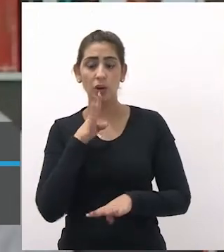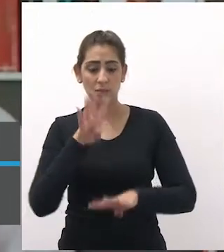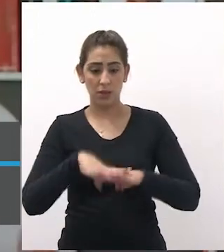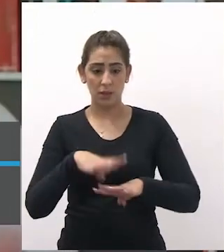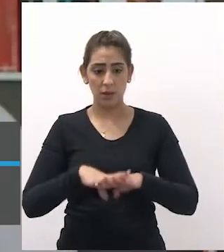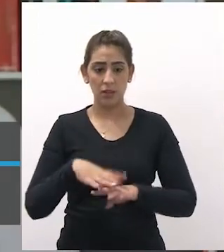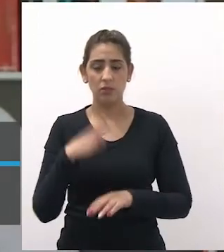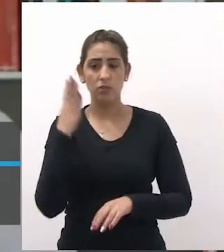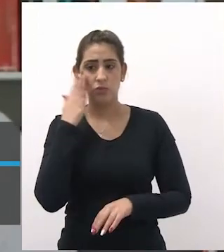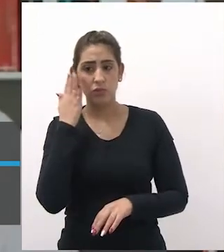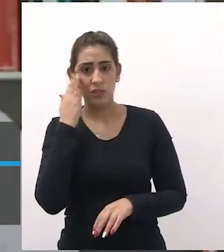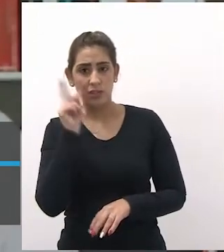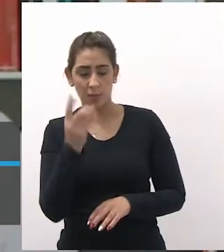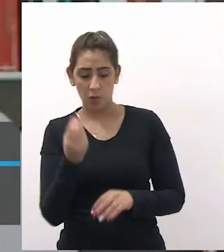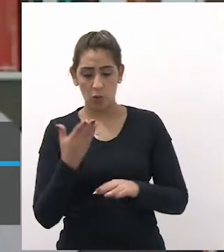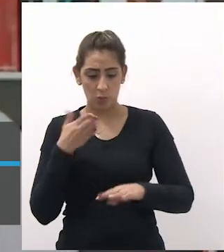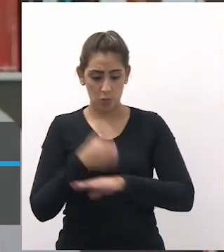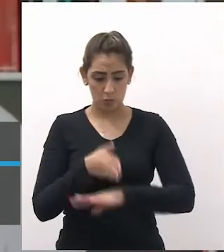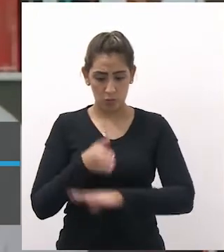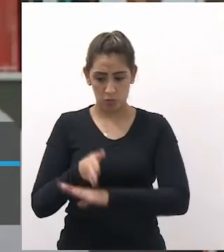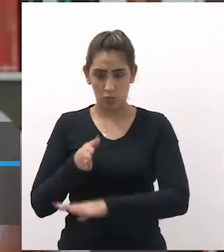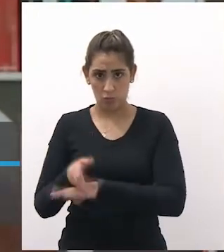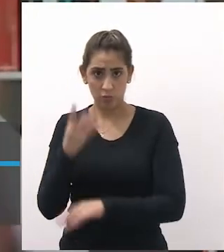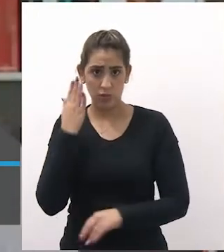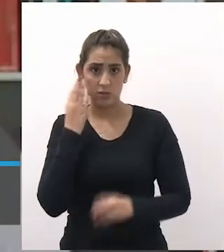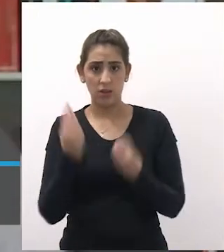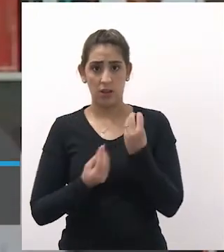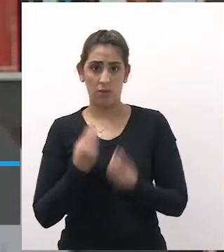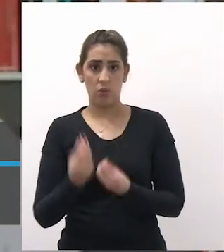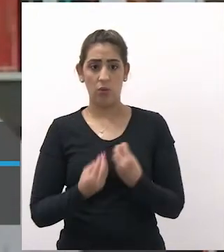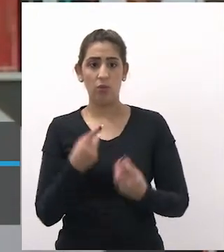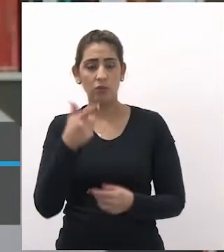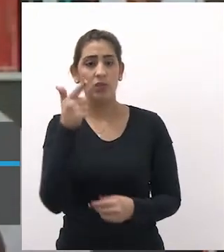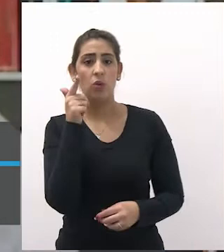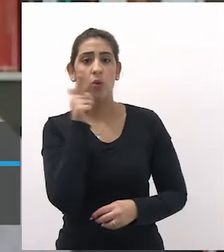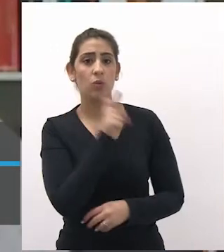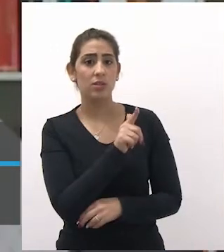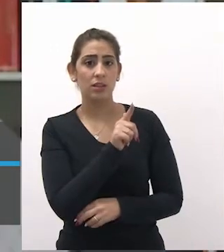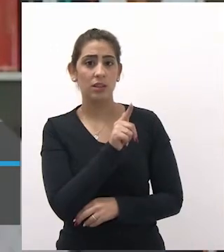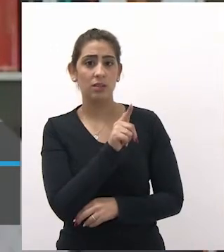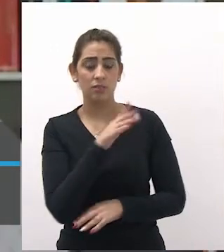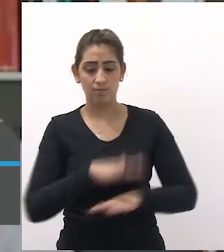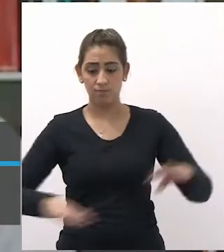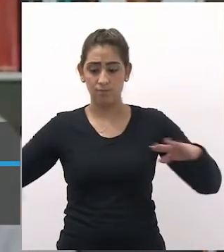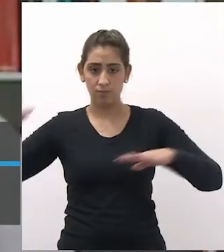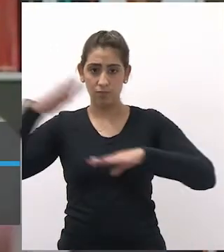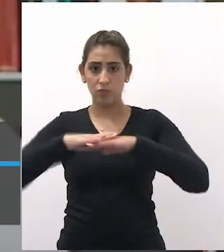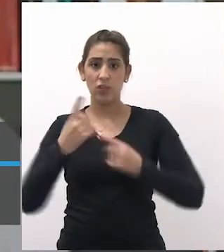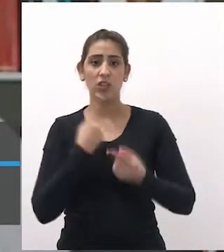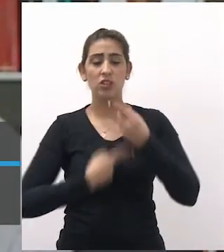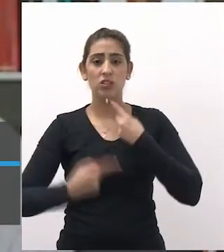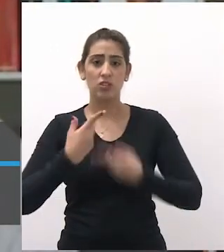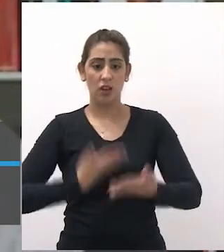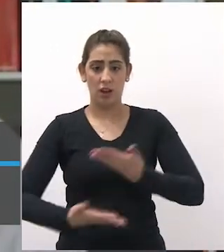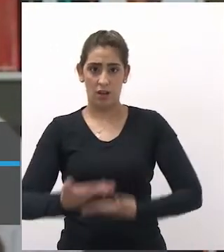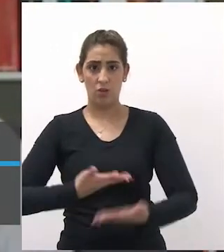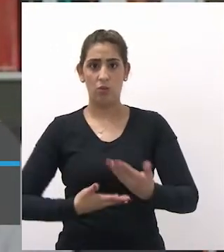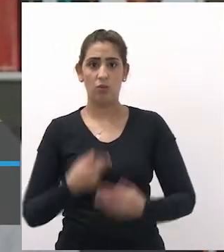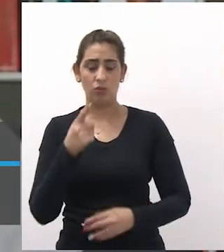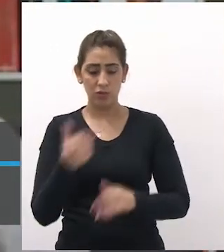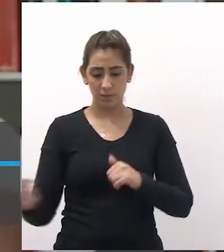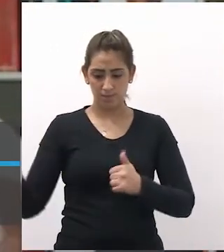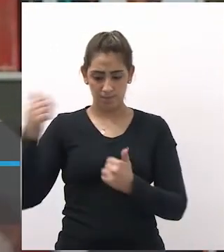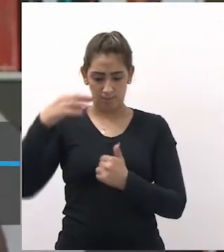você sabe intervir, melhor dizendo, você consegue estabelecer um diálogo, você se posiciona e